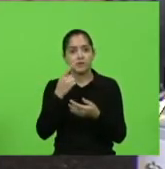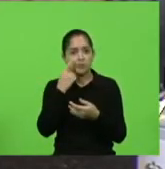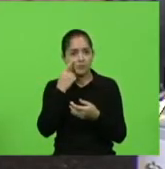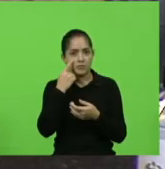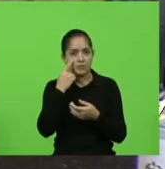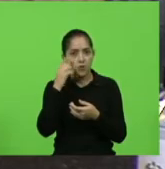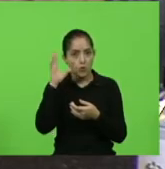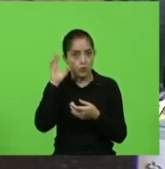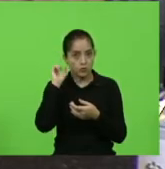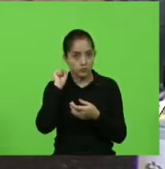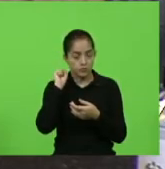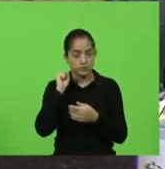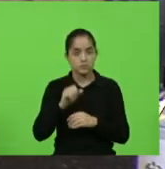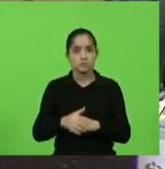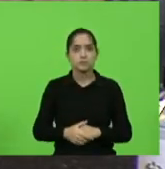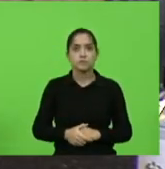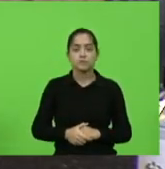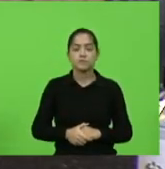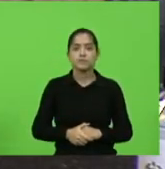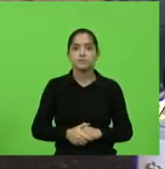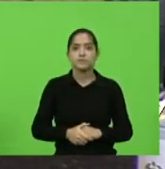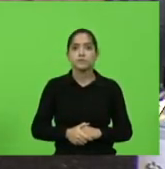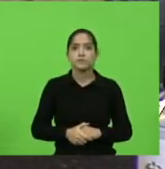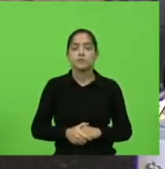para que a gente possa ouvir? Isso é uma matéria.